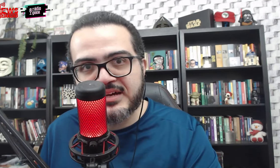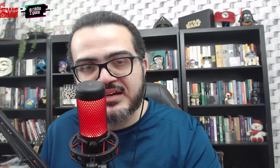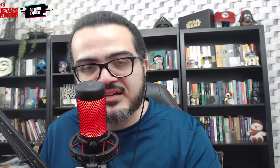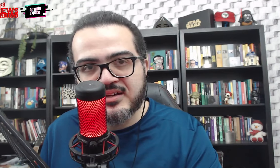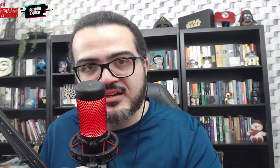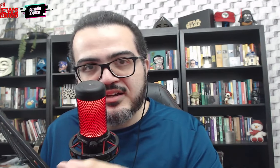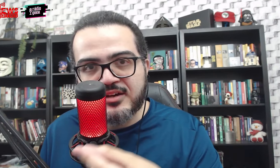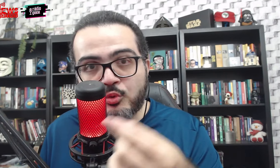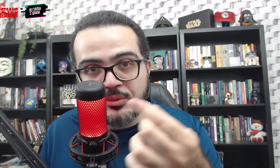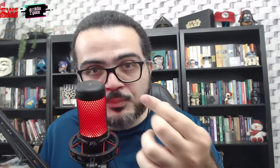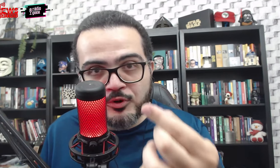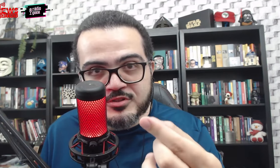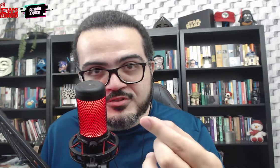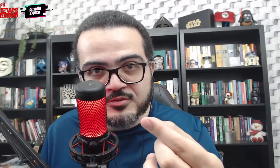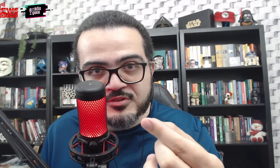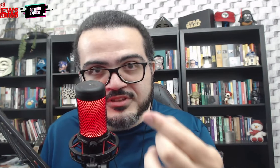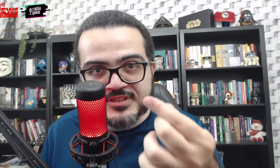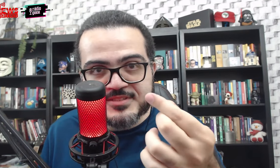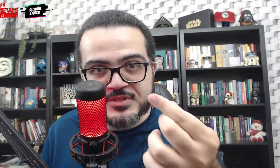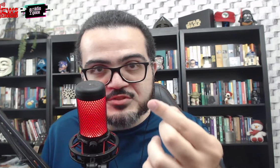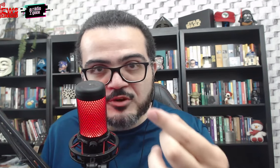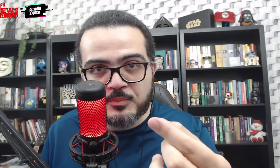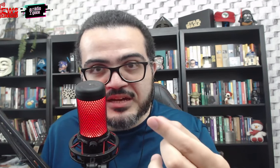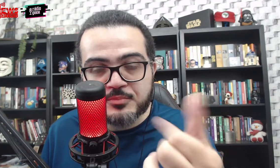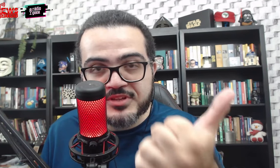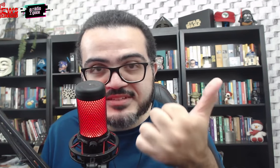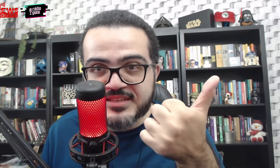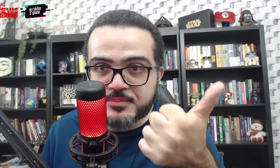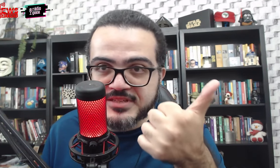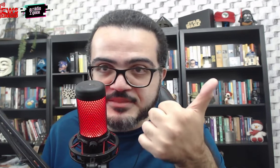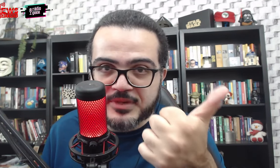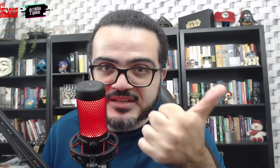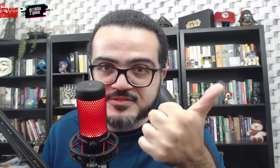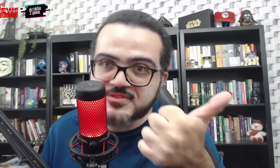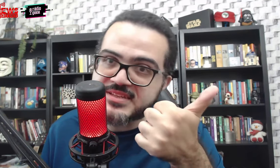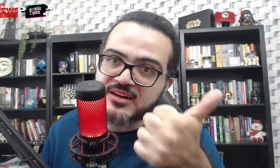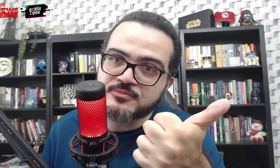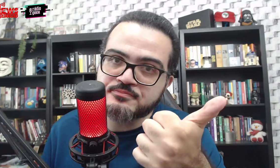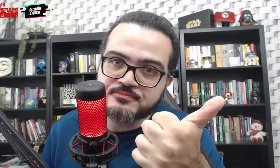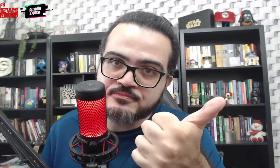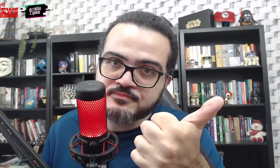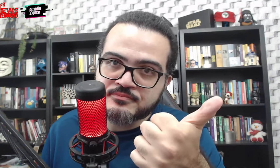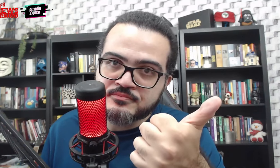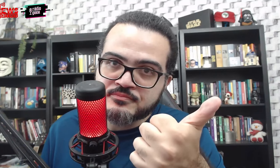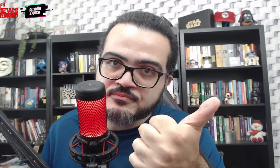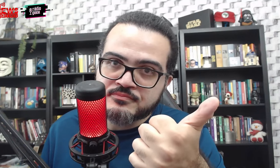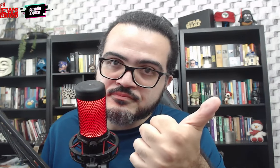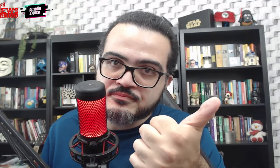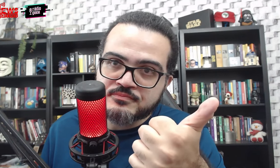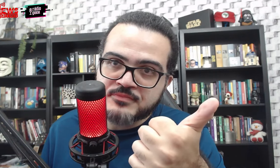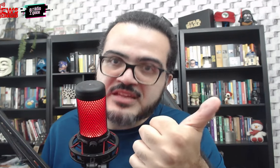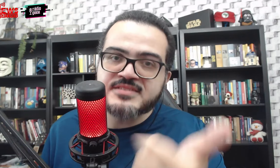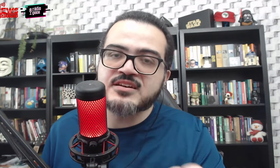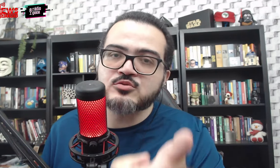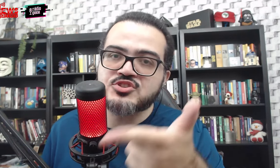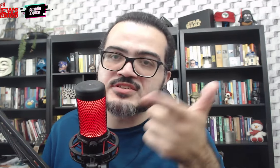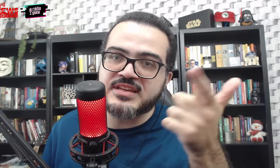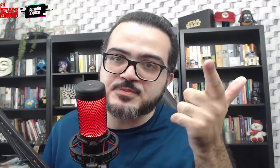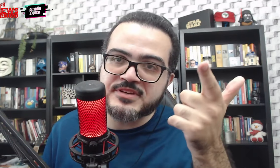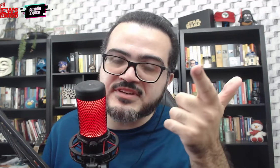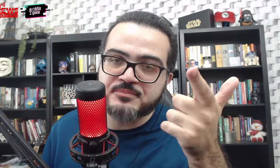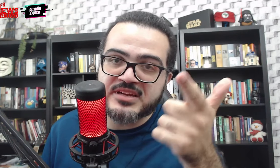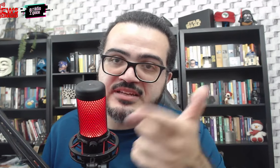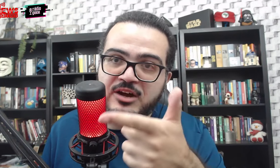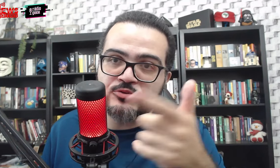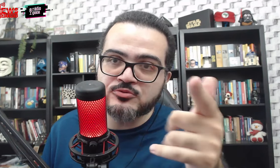iam pagar o imposto que esse pessoal paga porque eles têm empresa em Paraíso Fiscal eles são